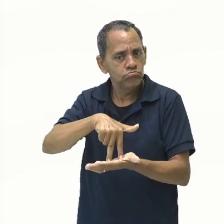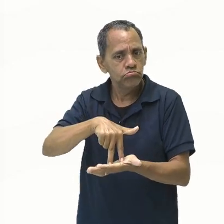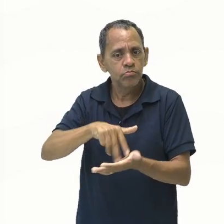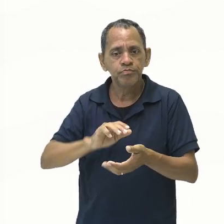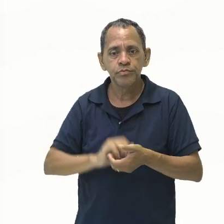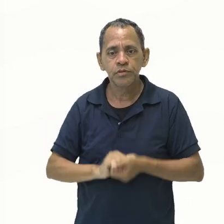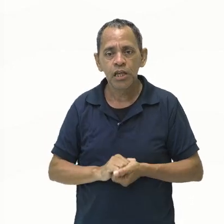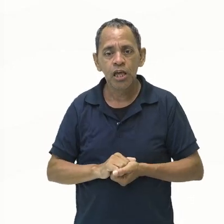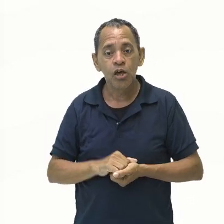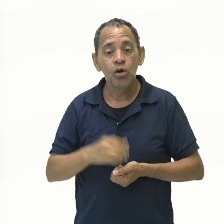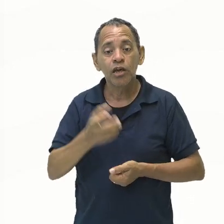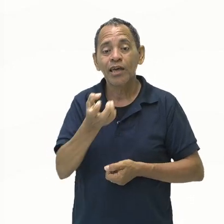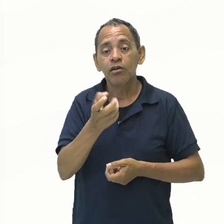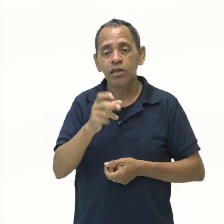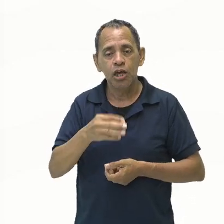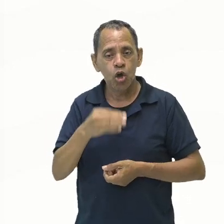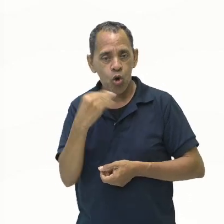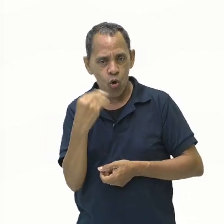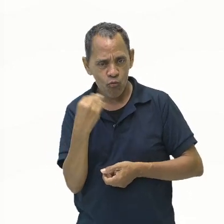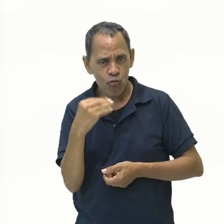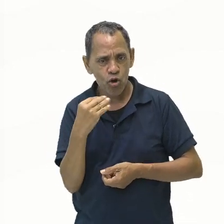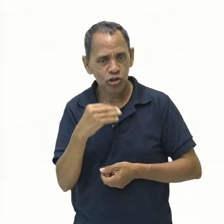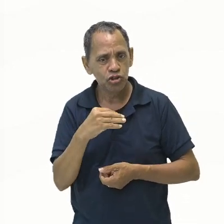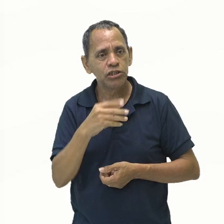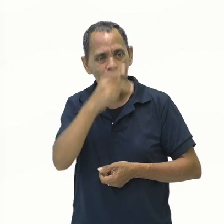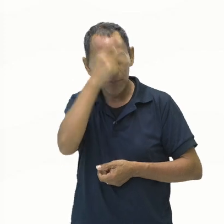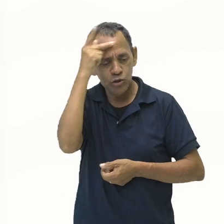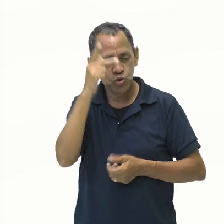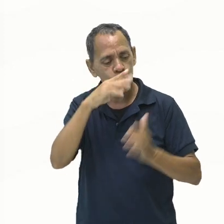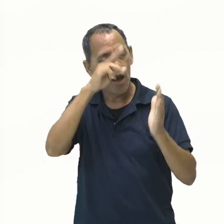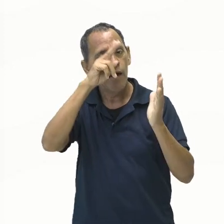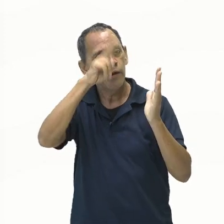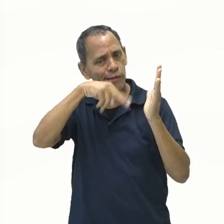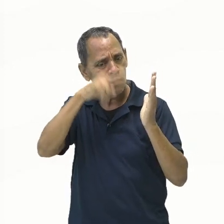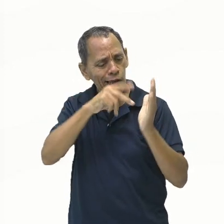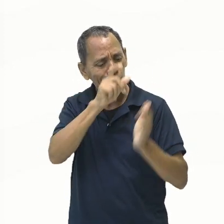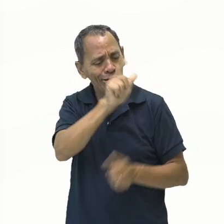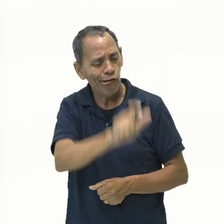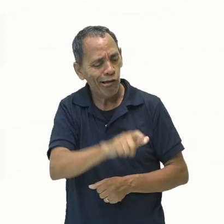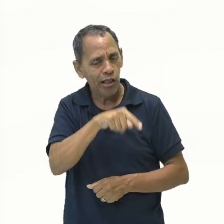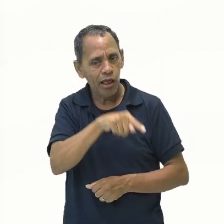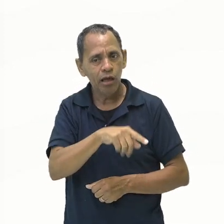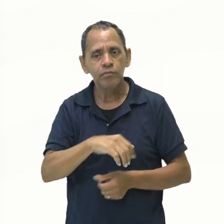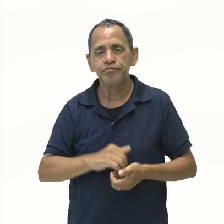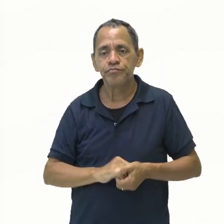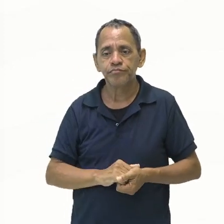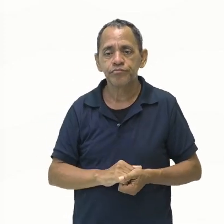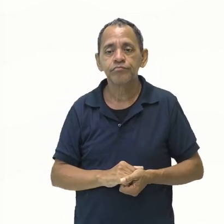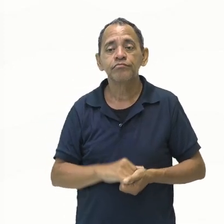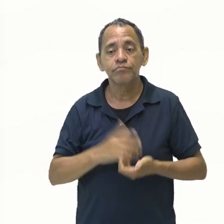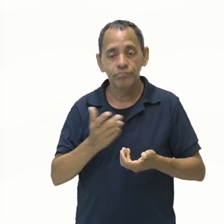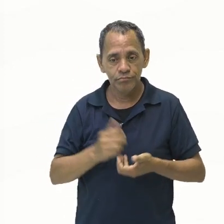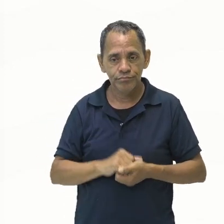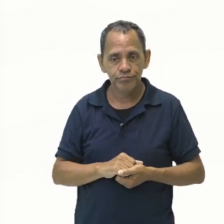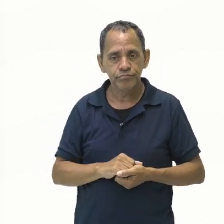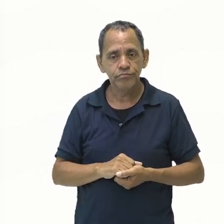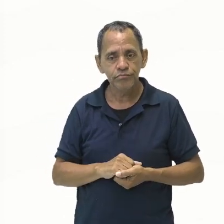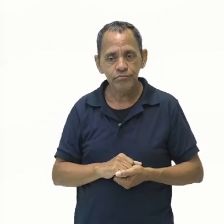leitor. Aqui sim, eu preciso convencer o meu leitor, tá bom? No texto